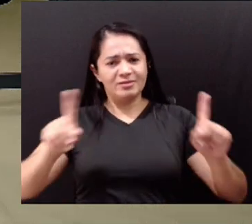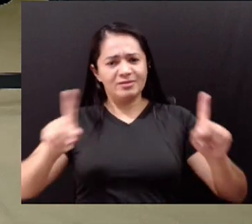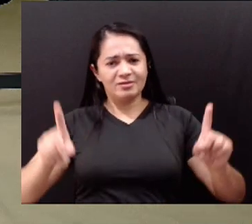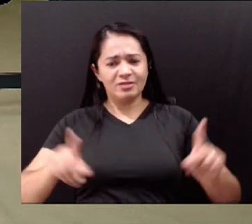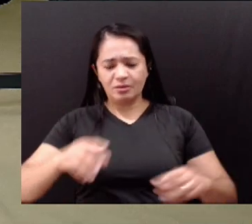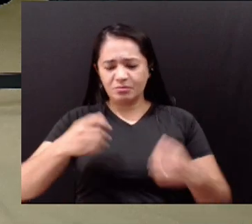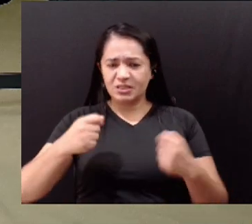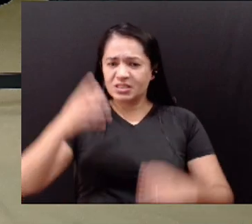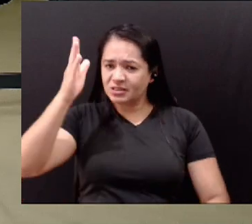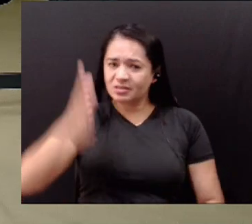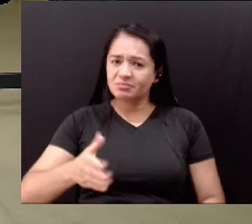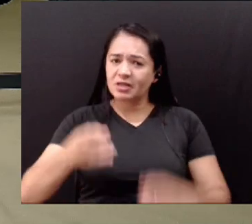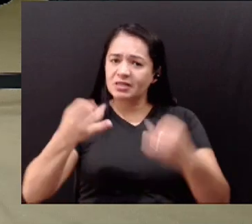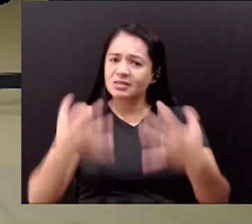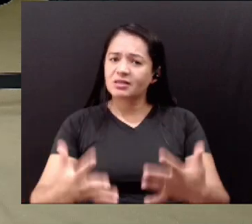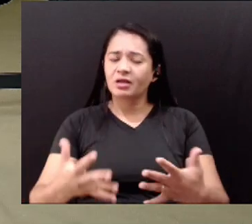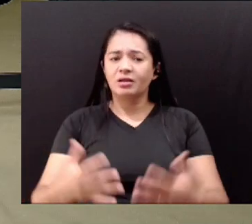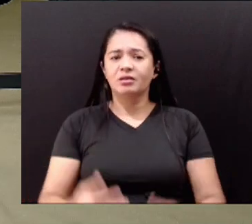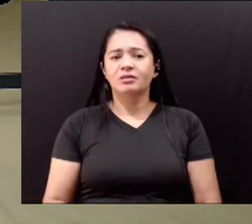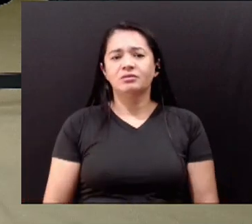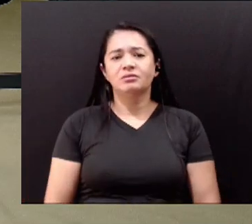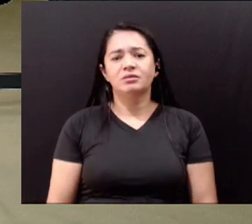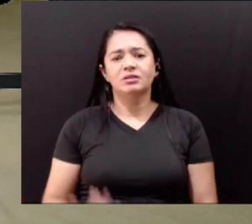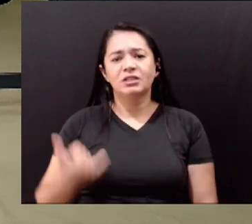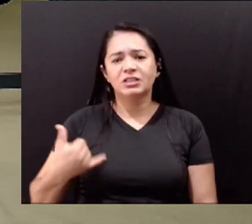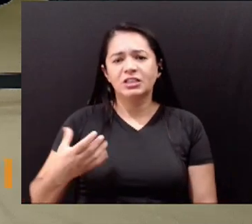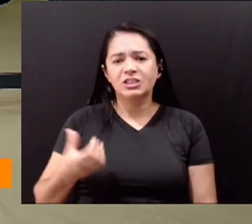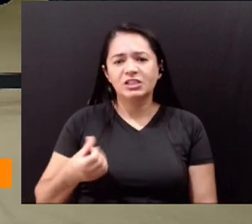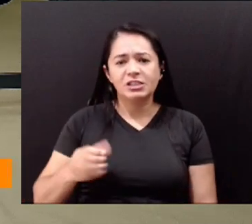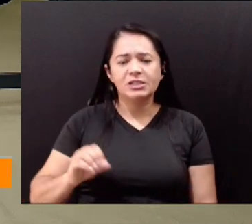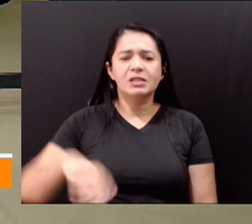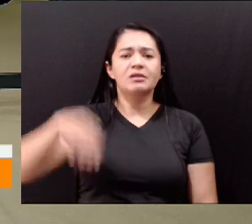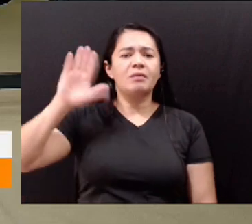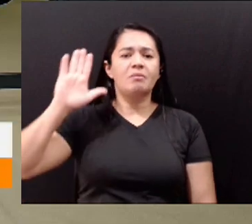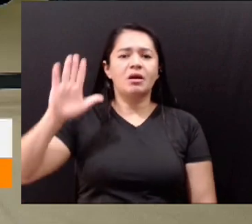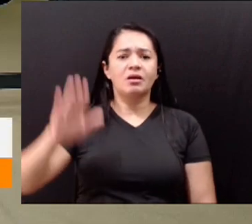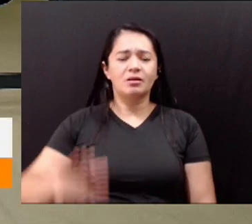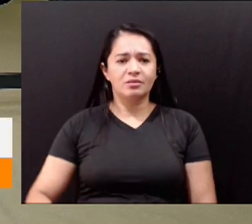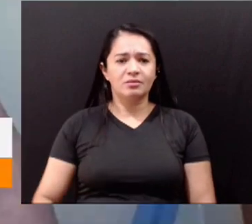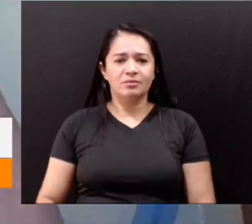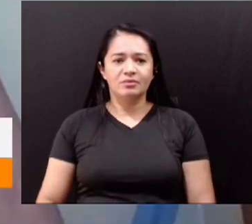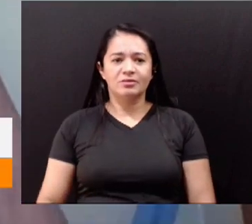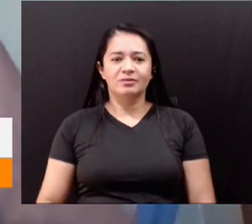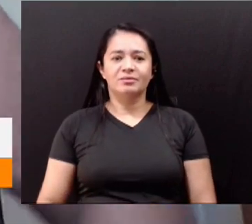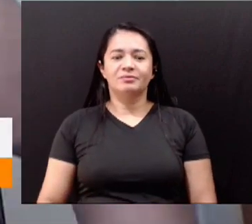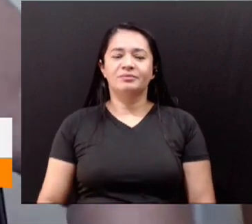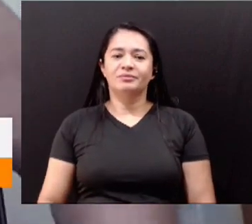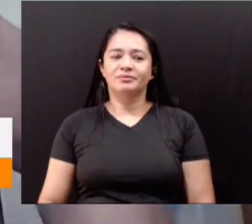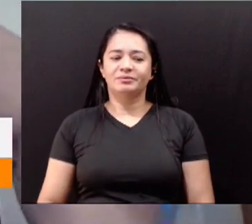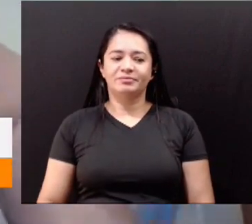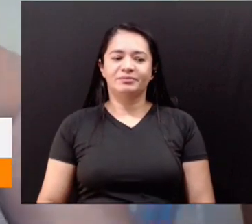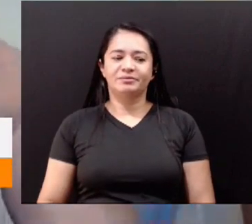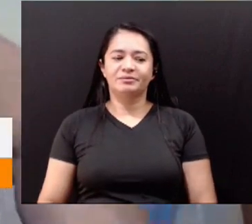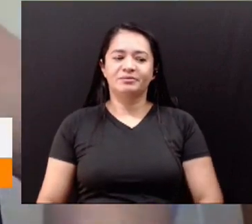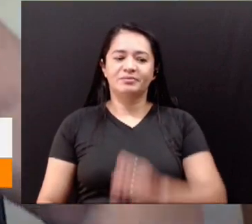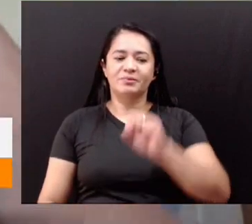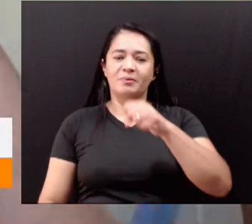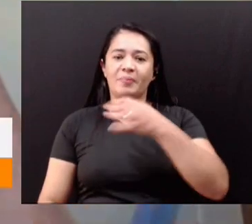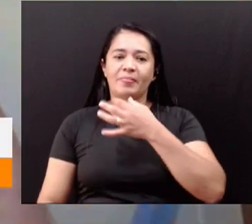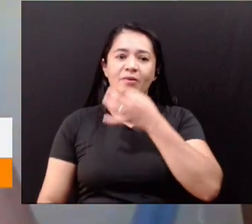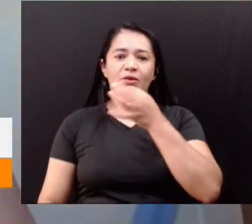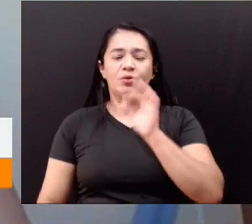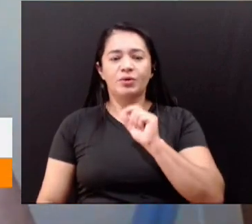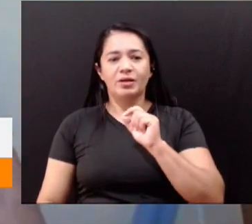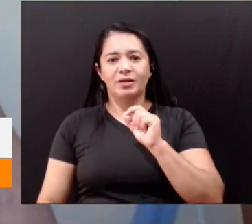Está vivendo, né? Vamos lá, a expectativa de vida aumentou tanto, né, Denise? Eu acho que esse comentário é